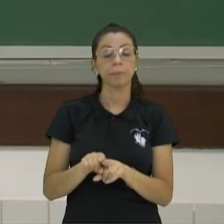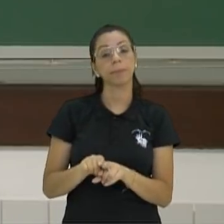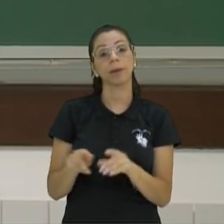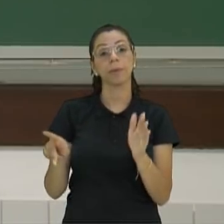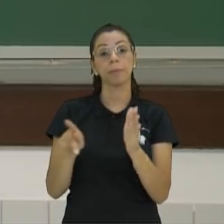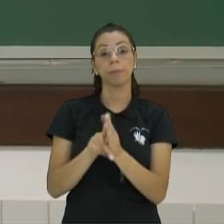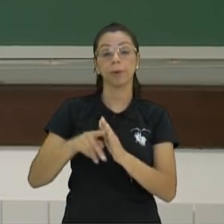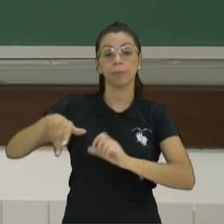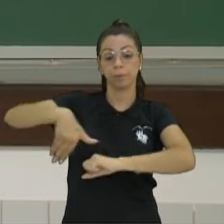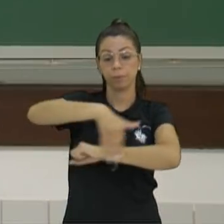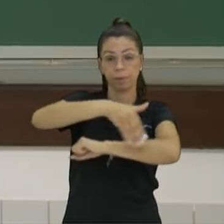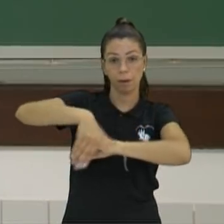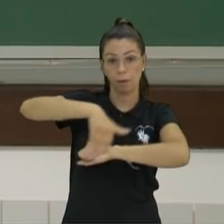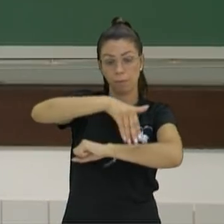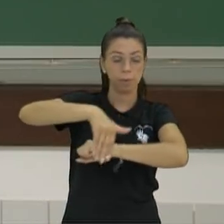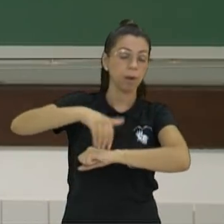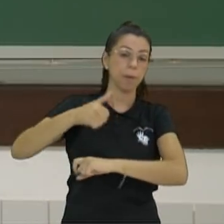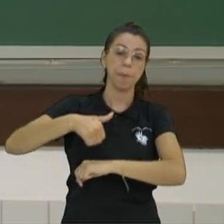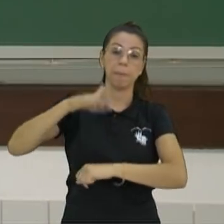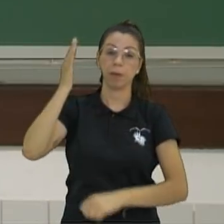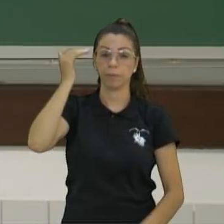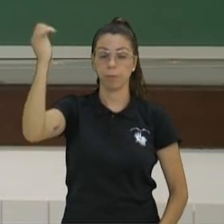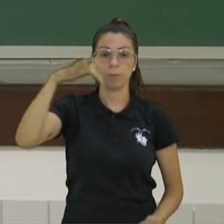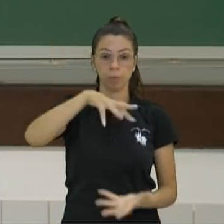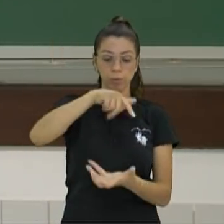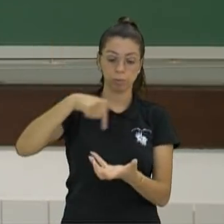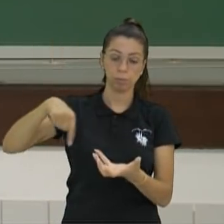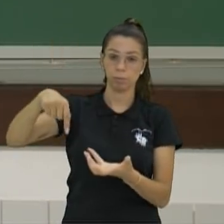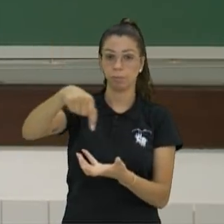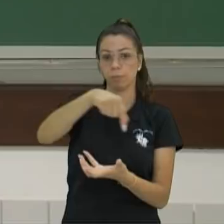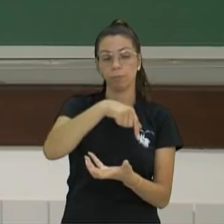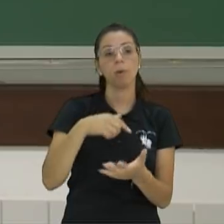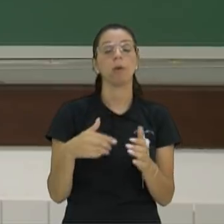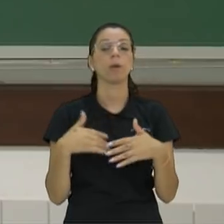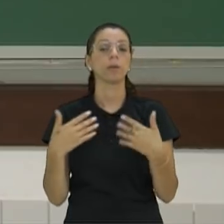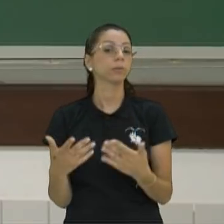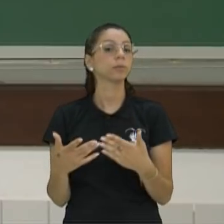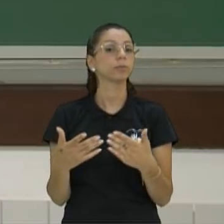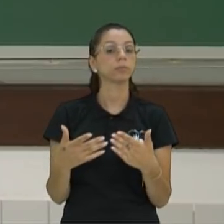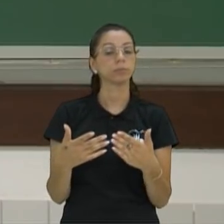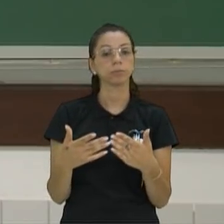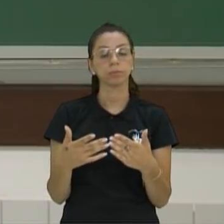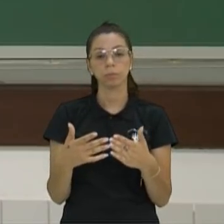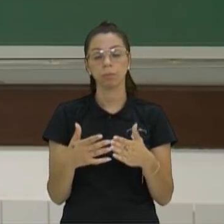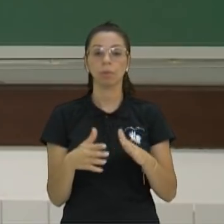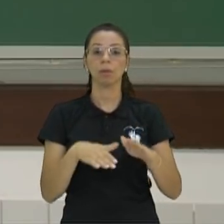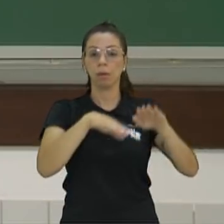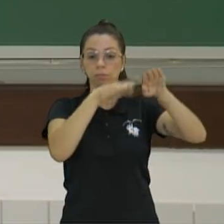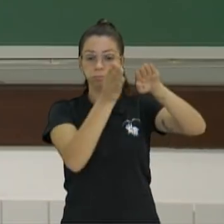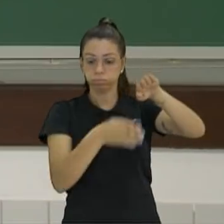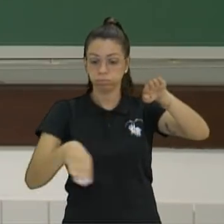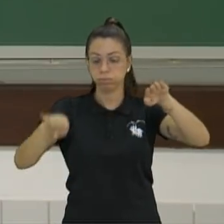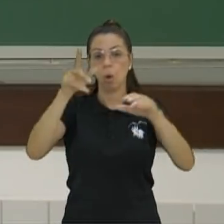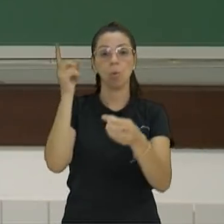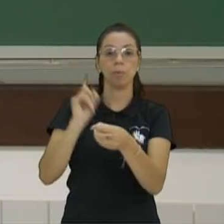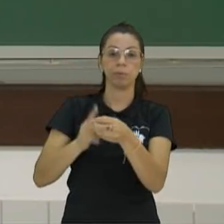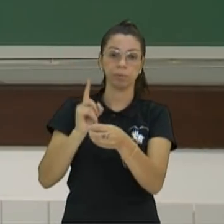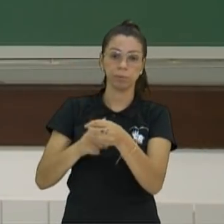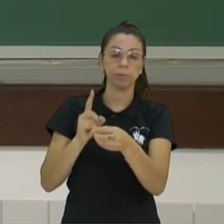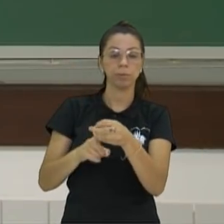mais praticado no mundo, né? Que é aquela pista a partir de obstáculos urbanos,